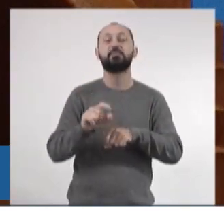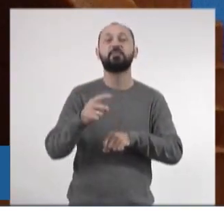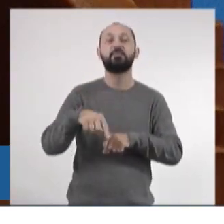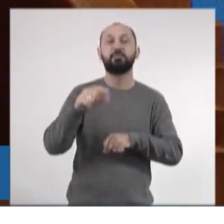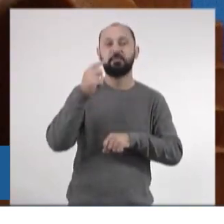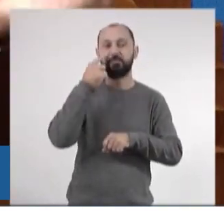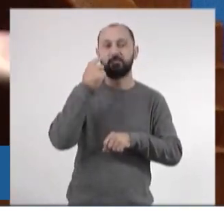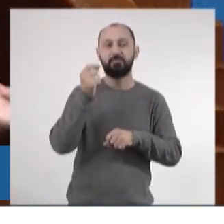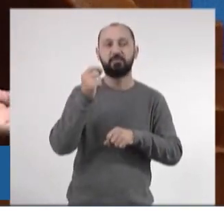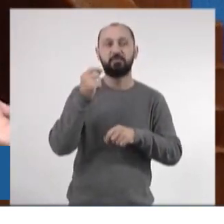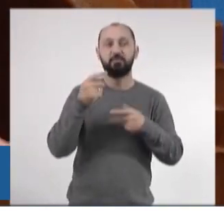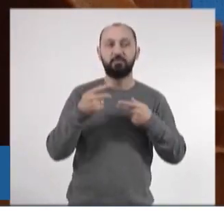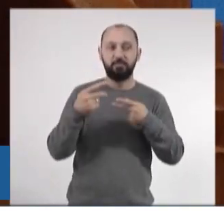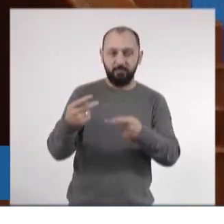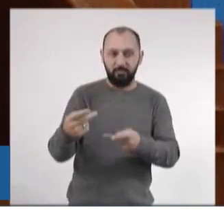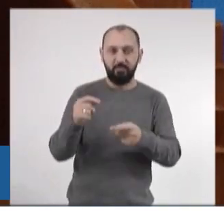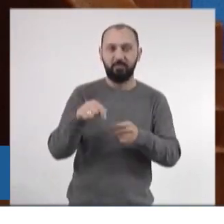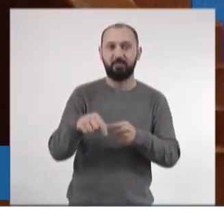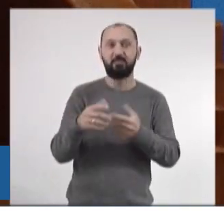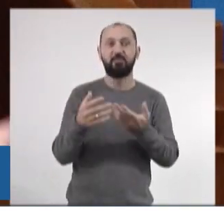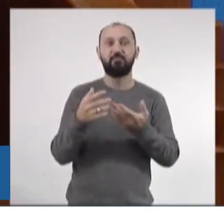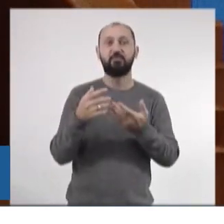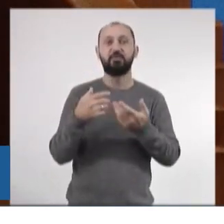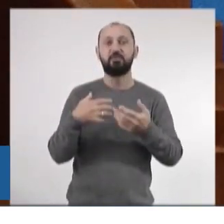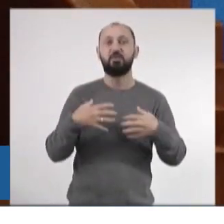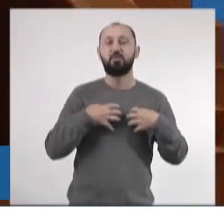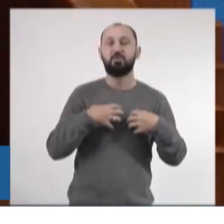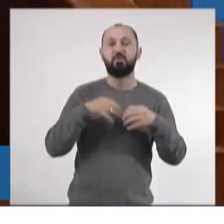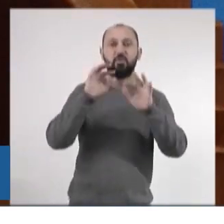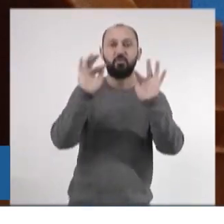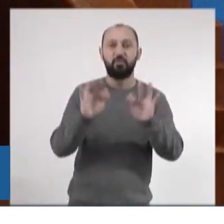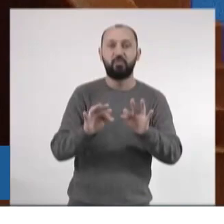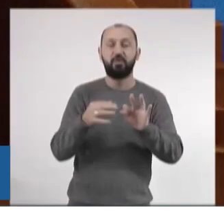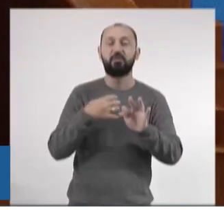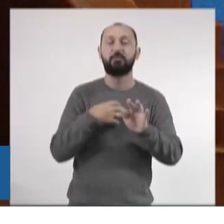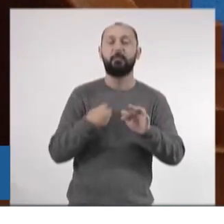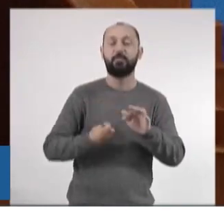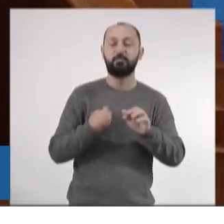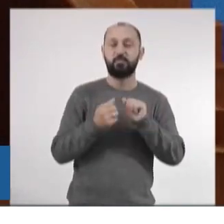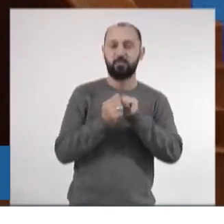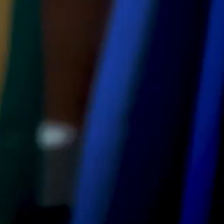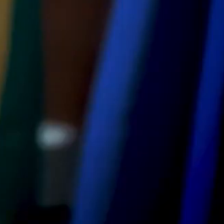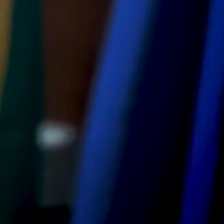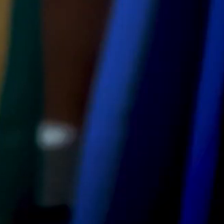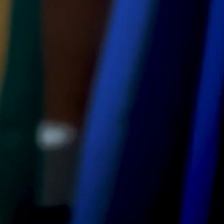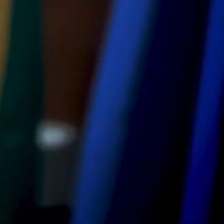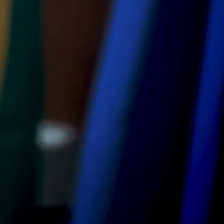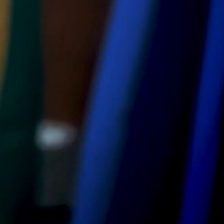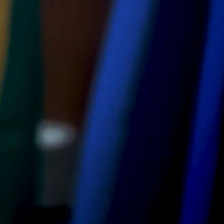vocês terem me chamado aqui. Estou muito feliz em participar desse momento.